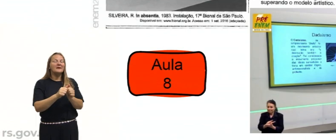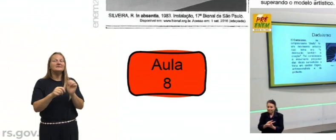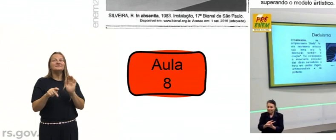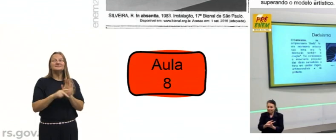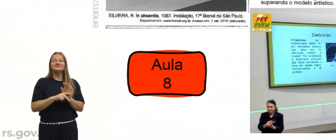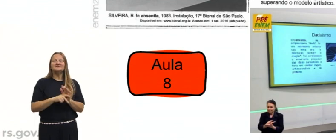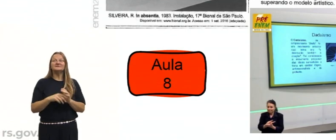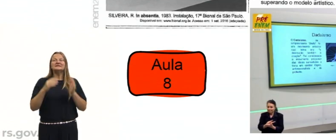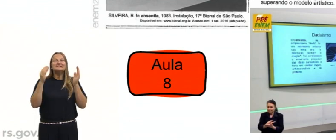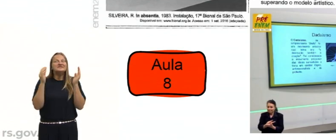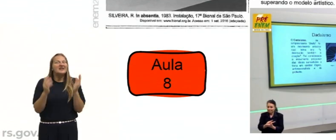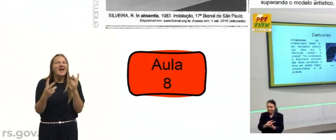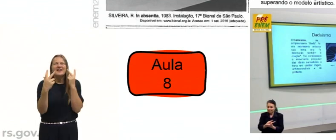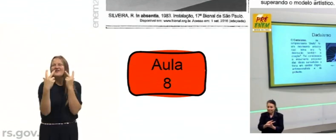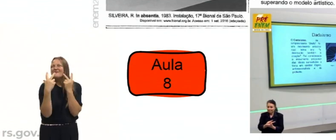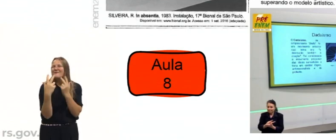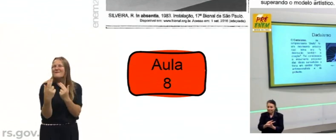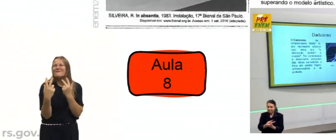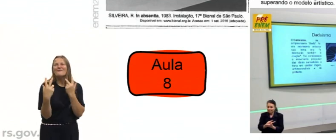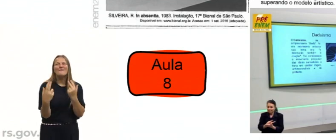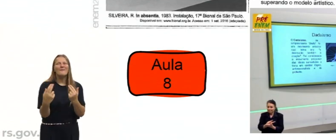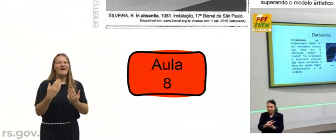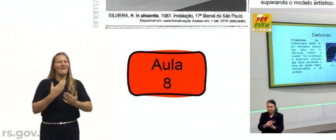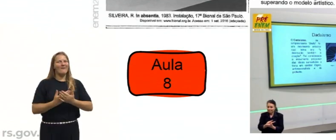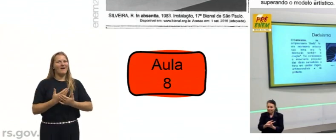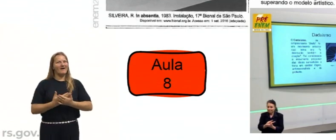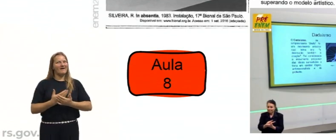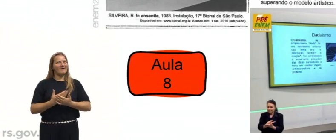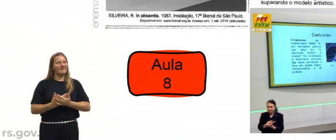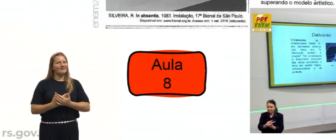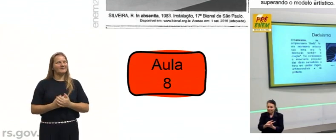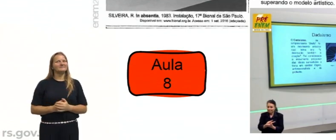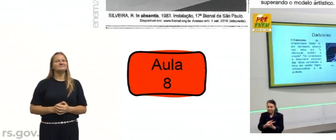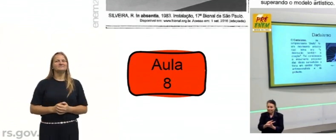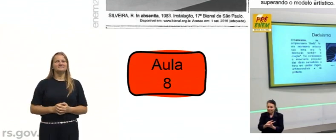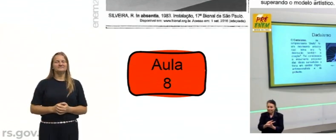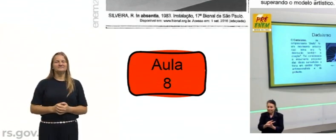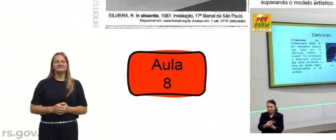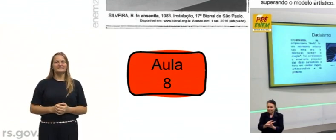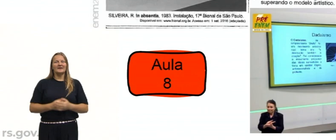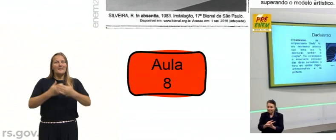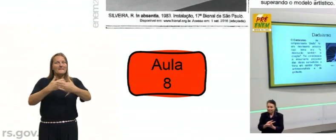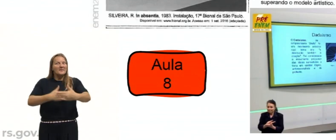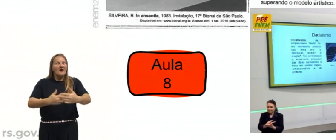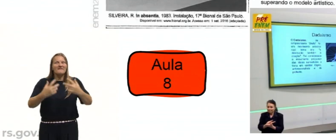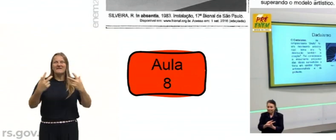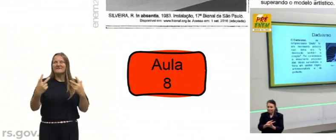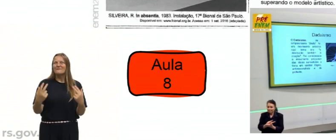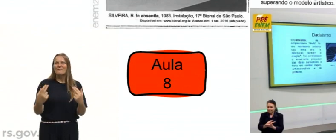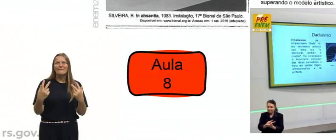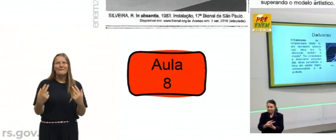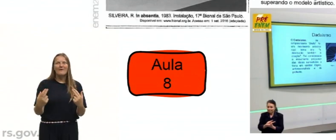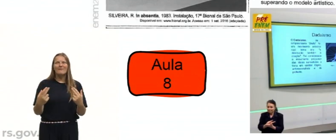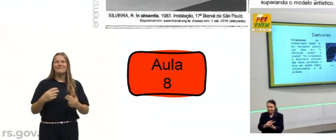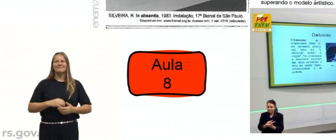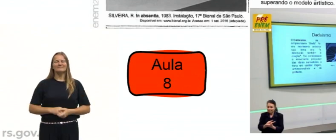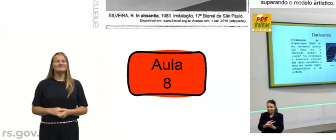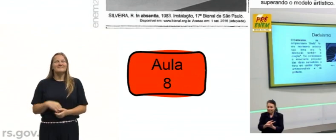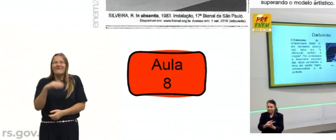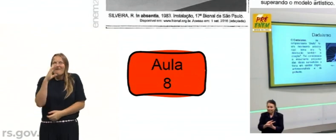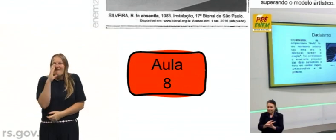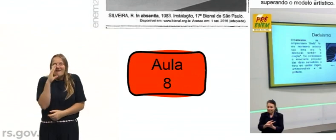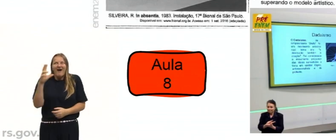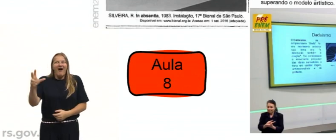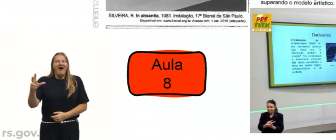é exatamente a imagem que ele vai usar ali na prova né ele tem uma uma parte da